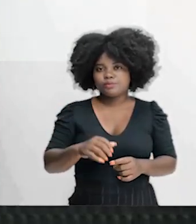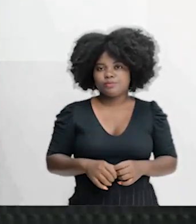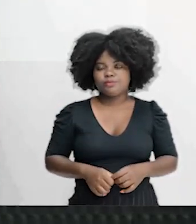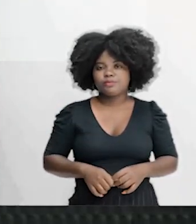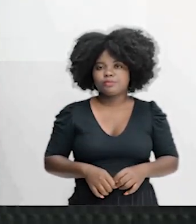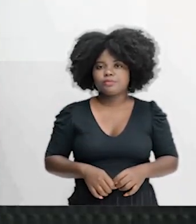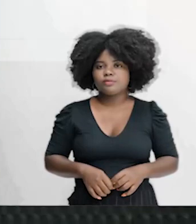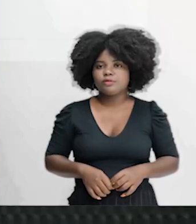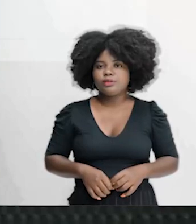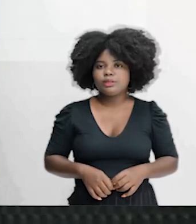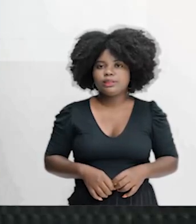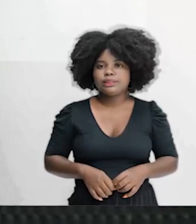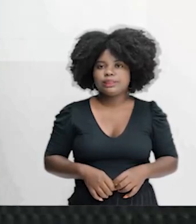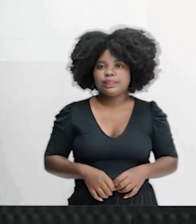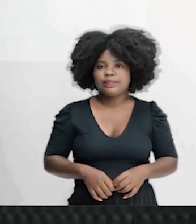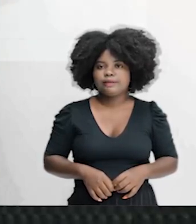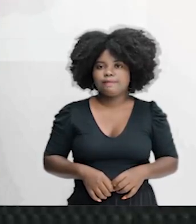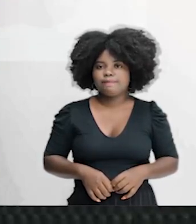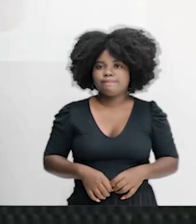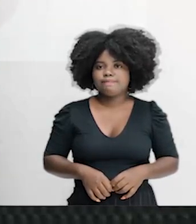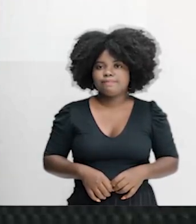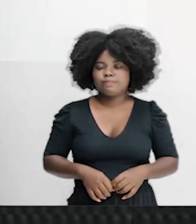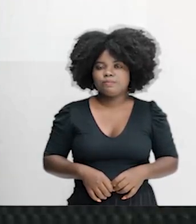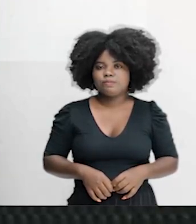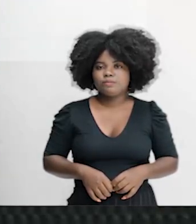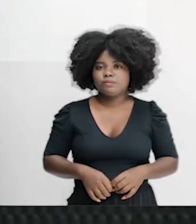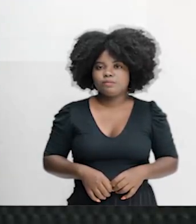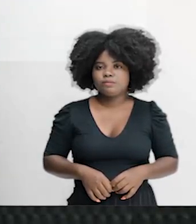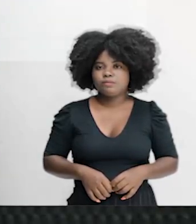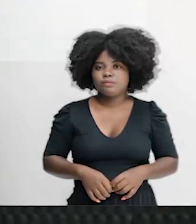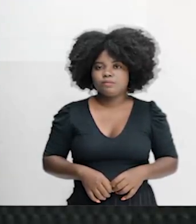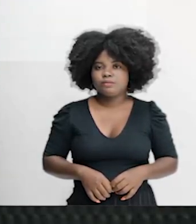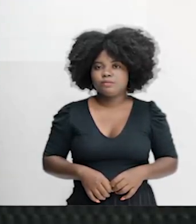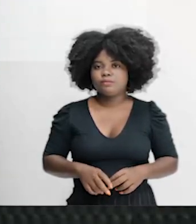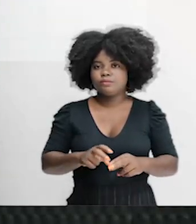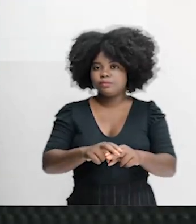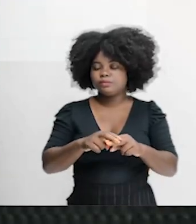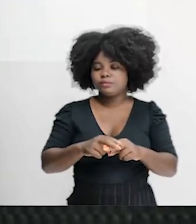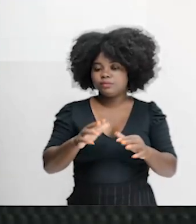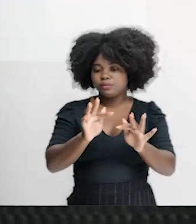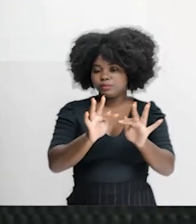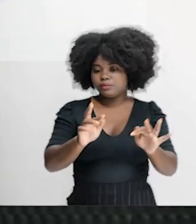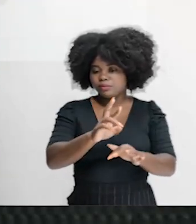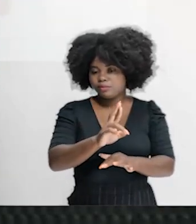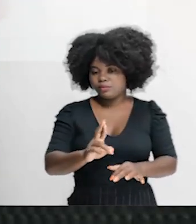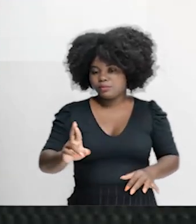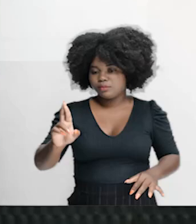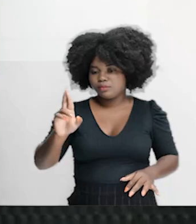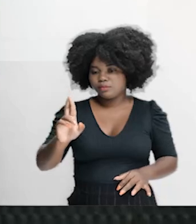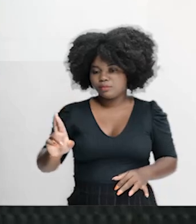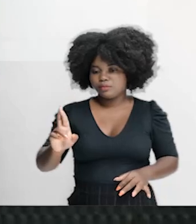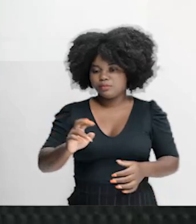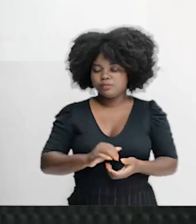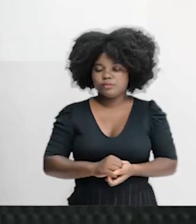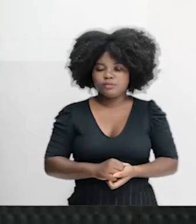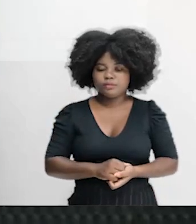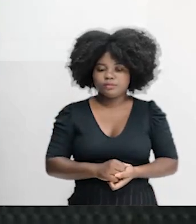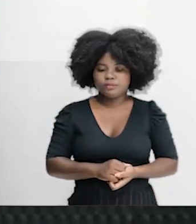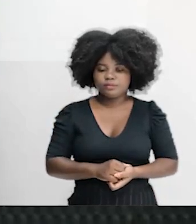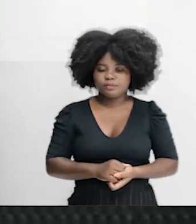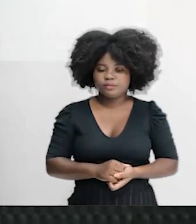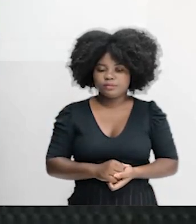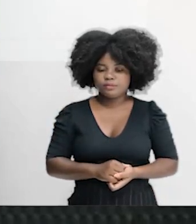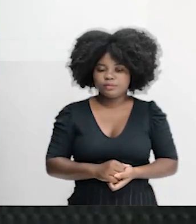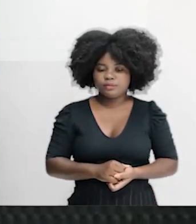de y, que fazem parte de outro conjunto dos números reais. Tá? Por isso que a gente fala função de r em r. Beleza, então a